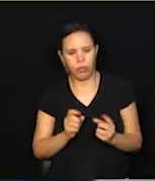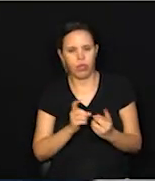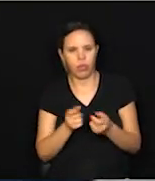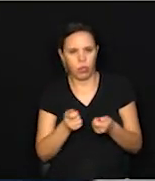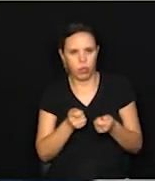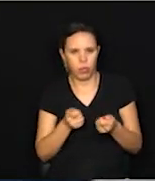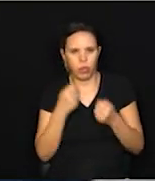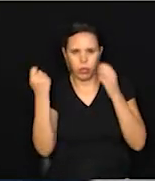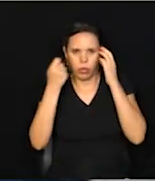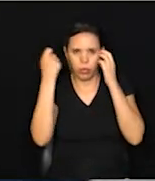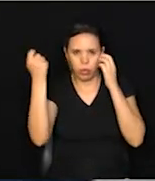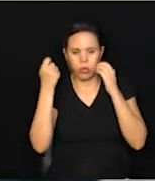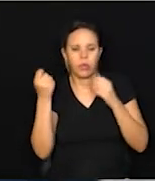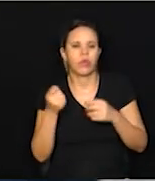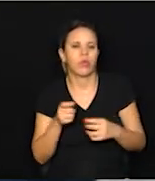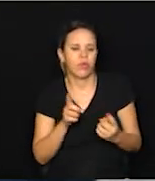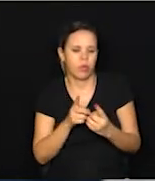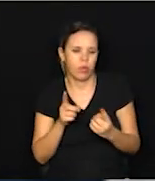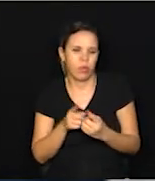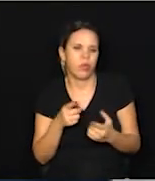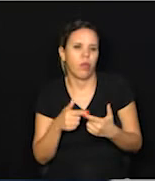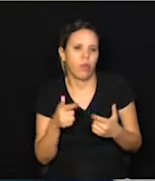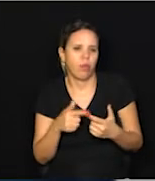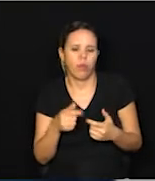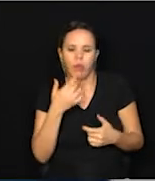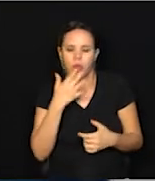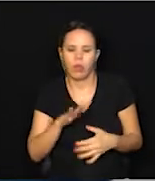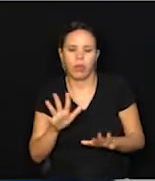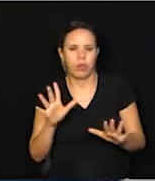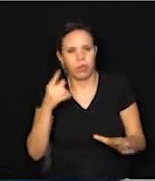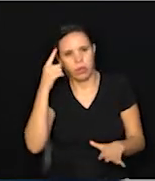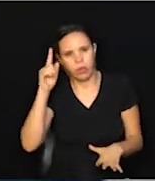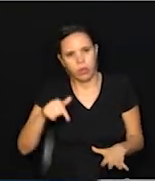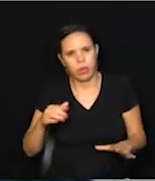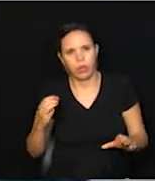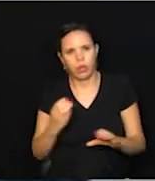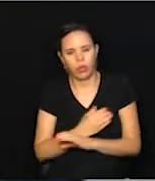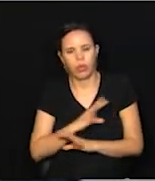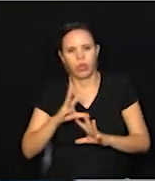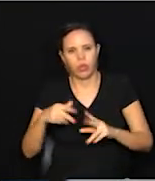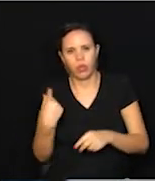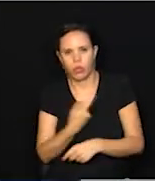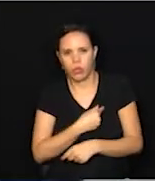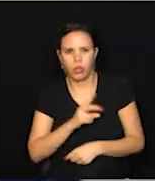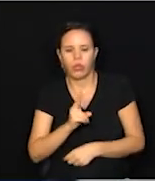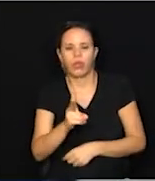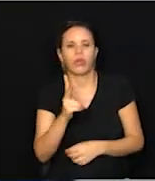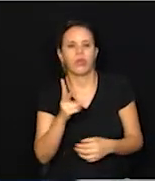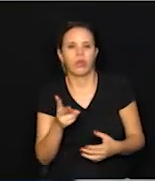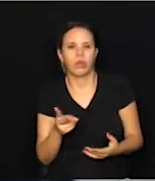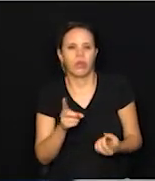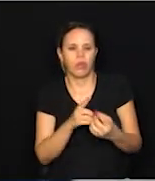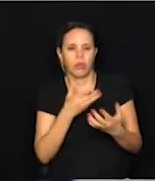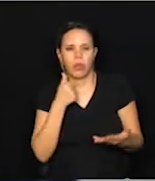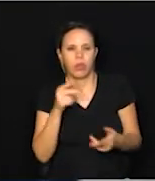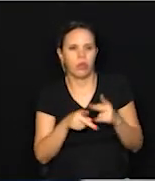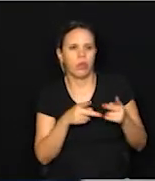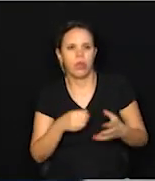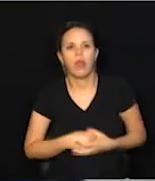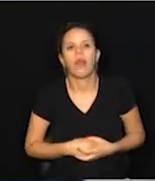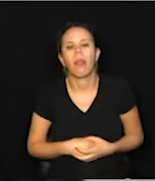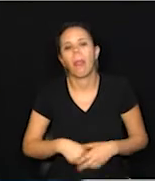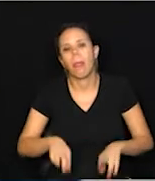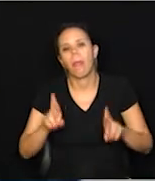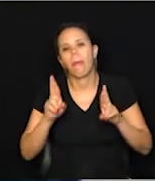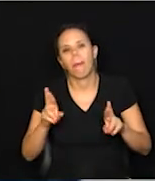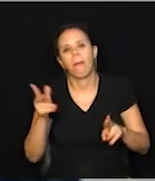mais graves de pediatria. Agora, a ideia é que todos tenham o quadro completo para a gente assistir melhor a população. Eu espero que a